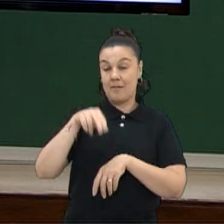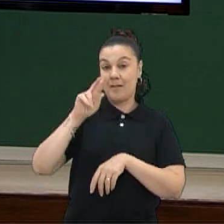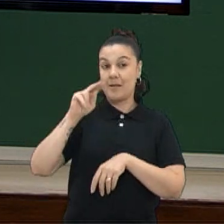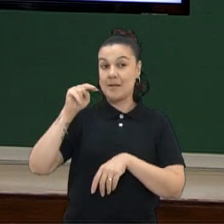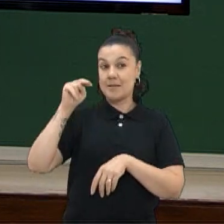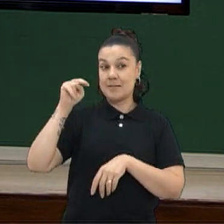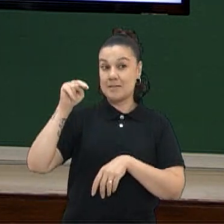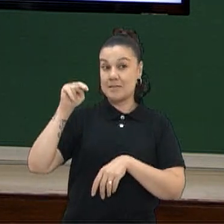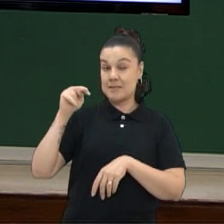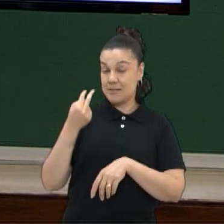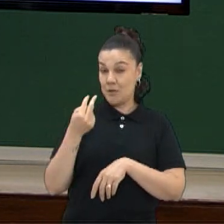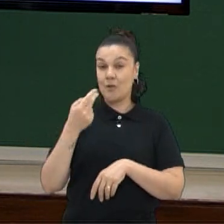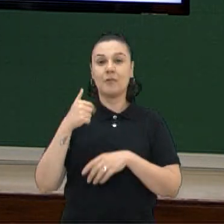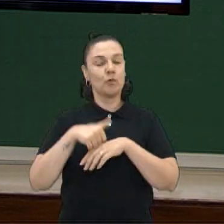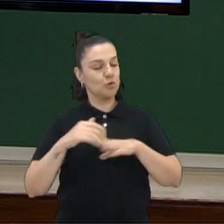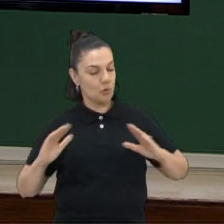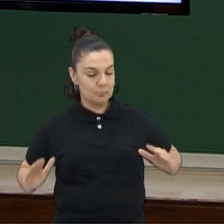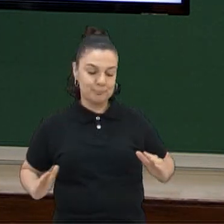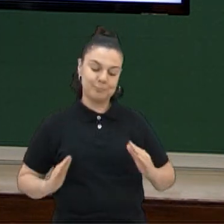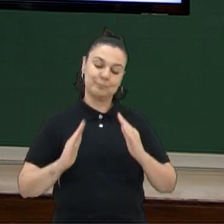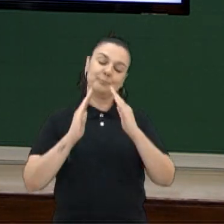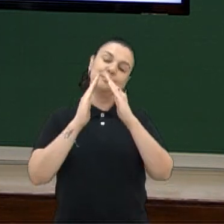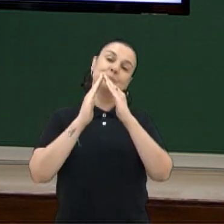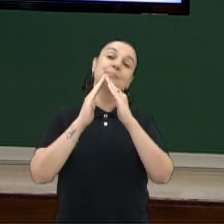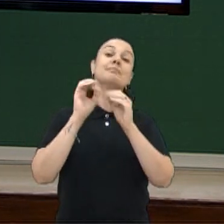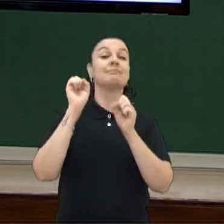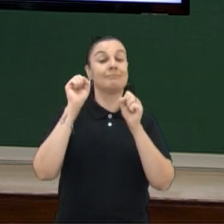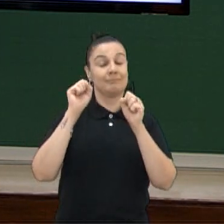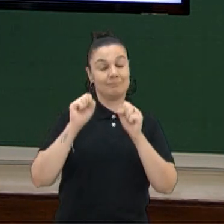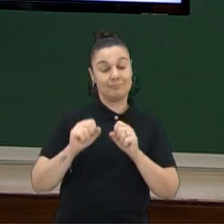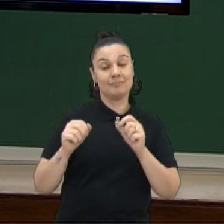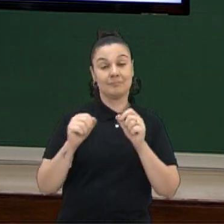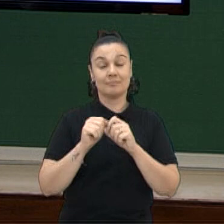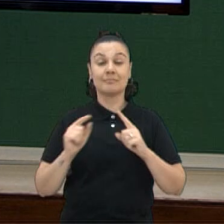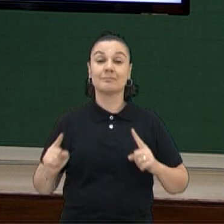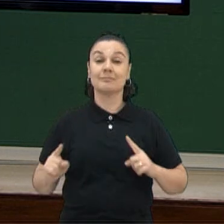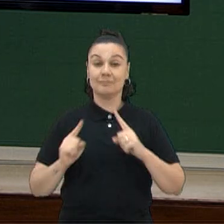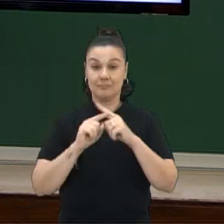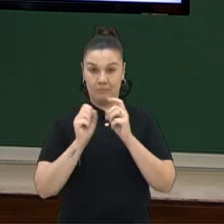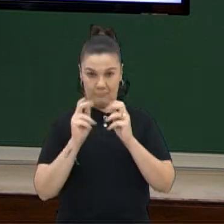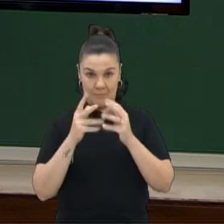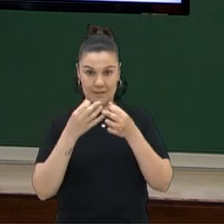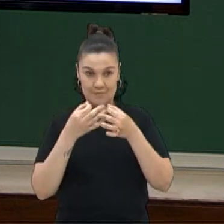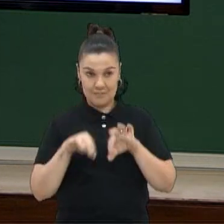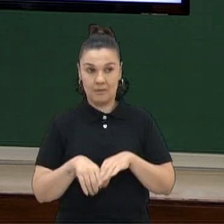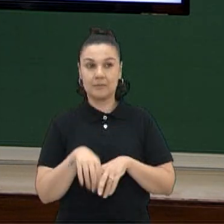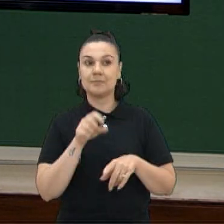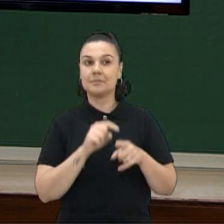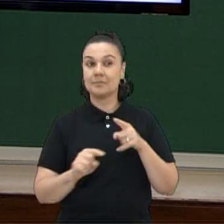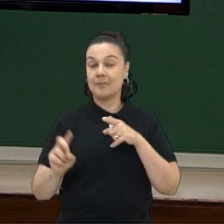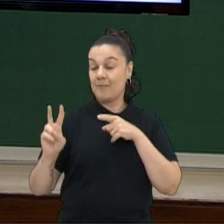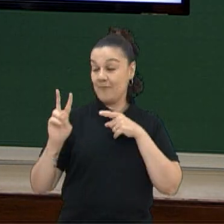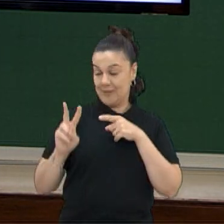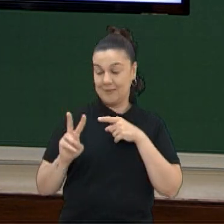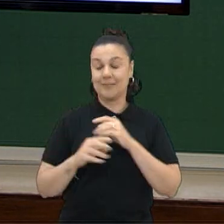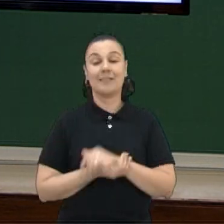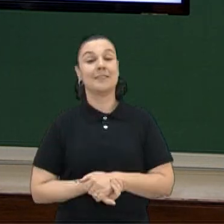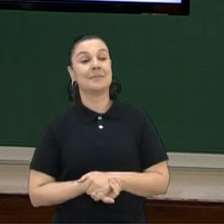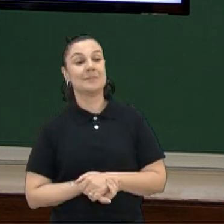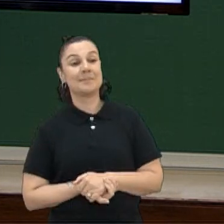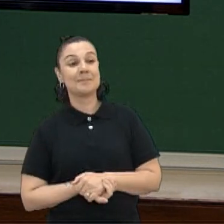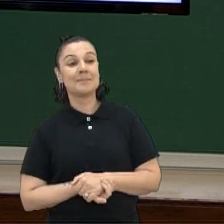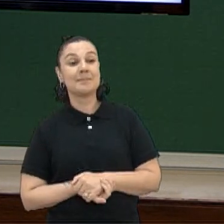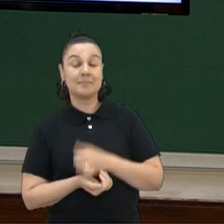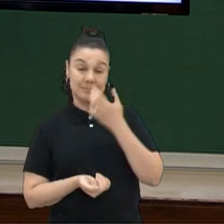ó, tá todo mundo indo para cima. Cria-se esse vetor, tá certo? Então, essa é